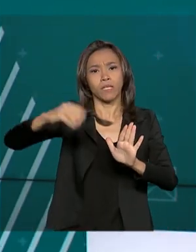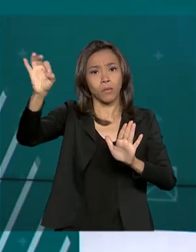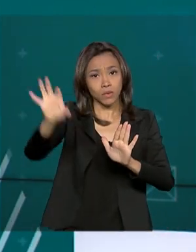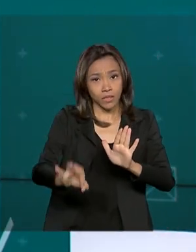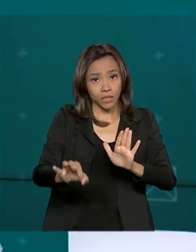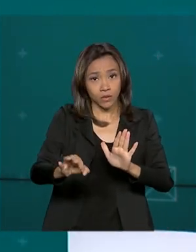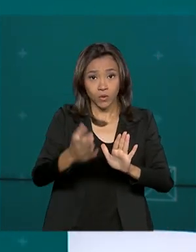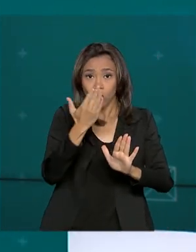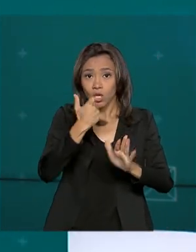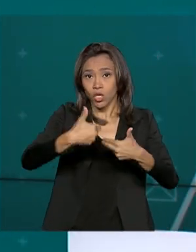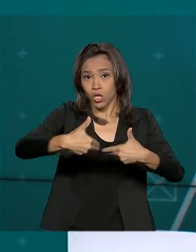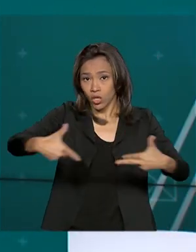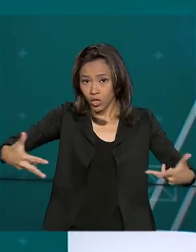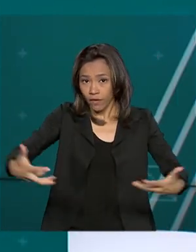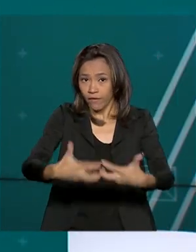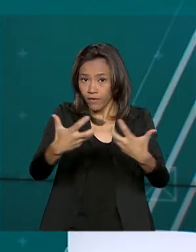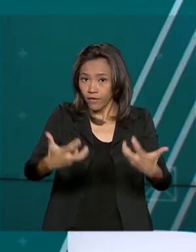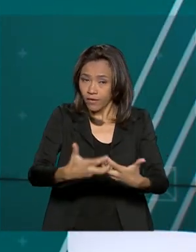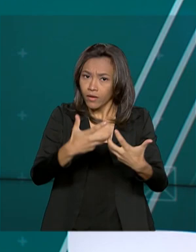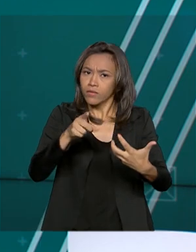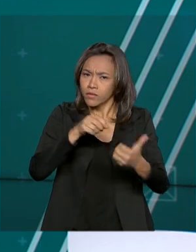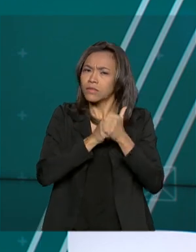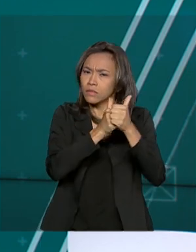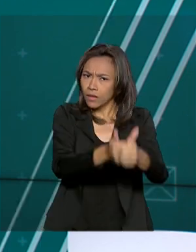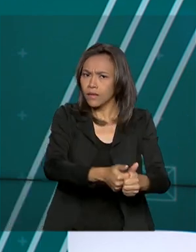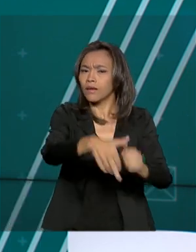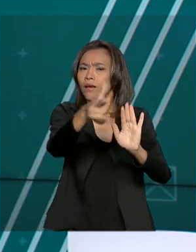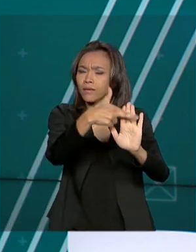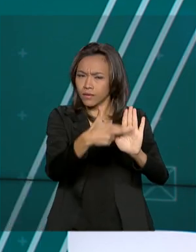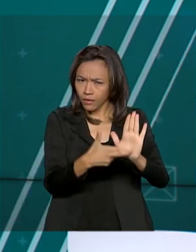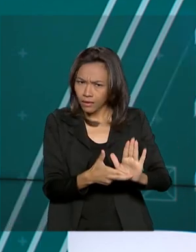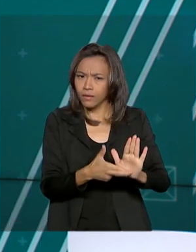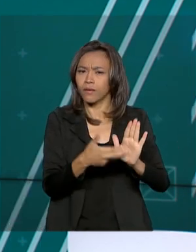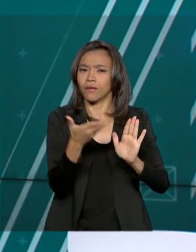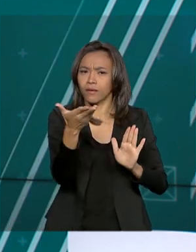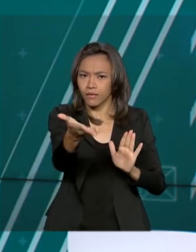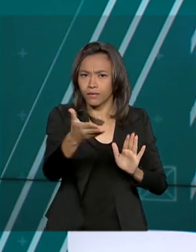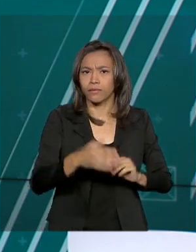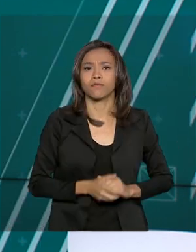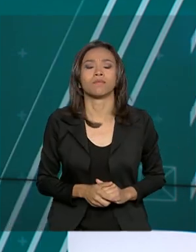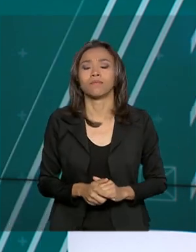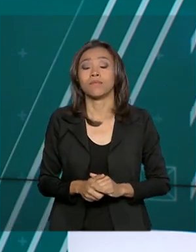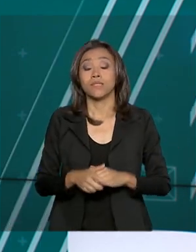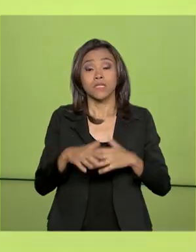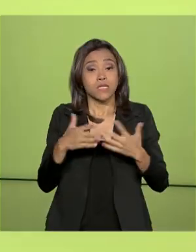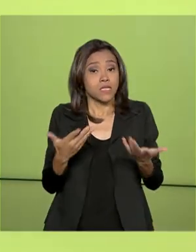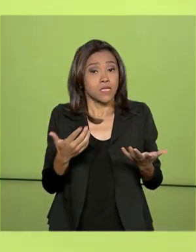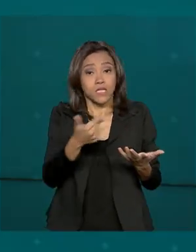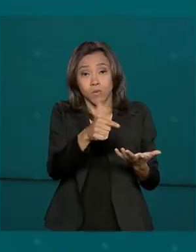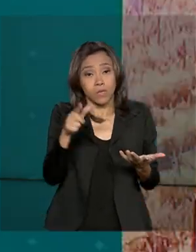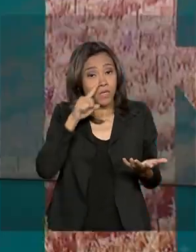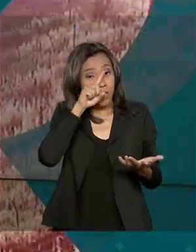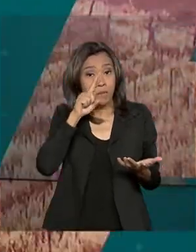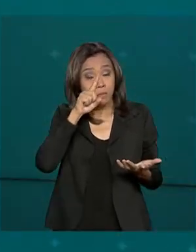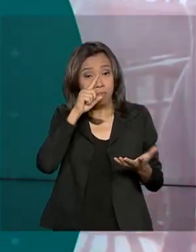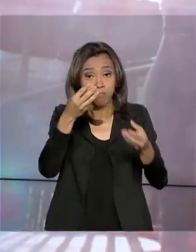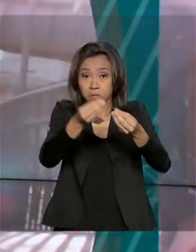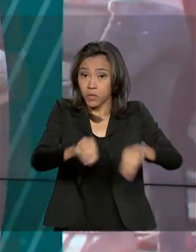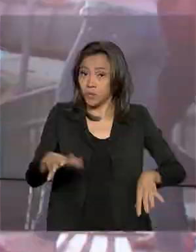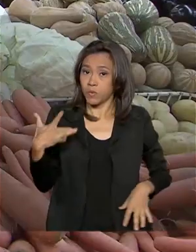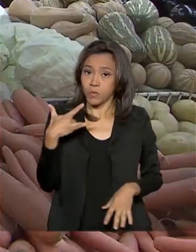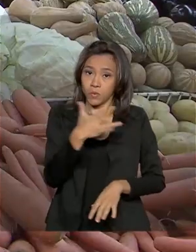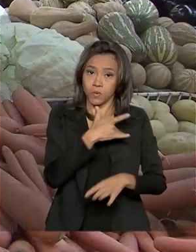vegetal estão dentro do nível de conformidade para resíduos e contaminantes e não apresentam riscos para o consumo.